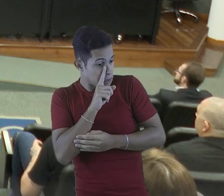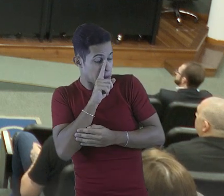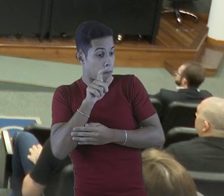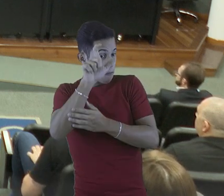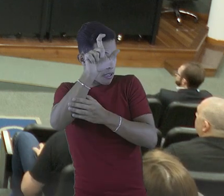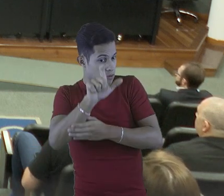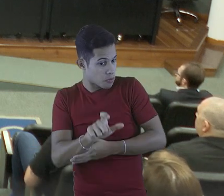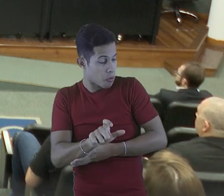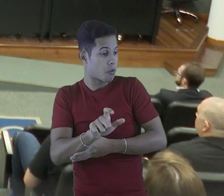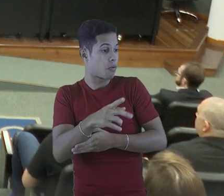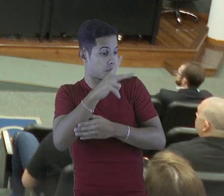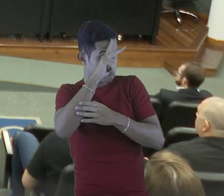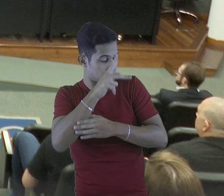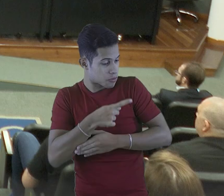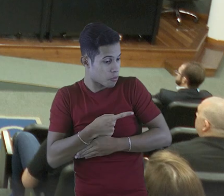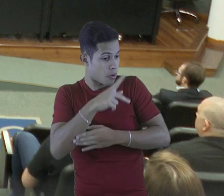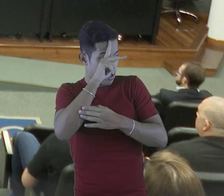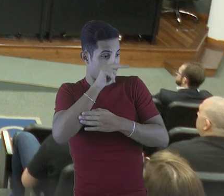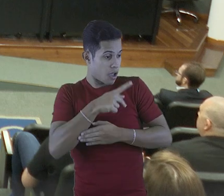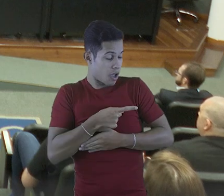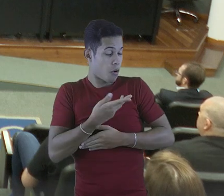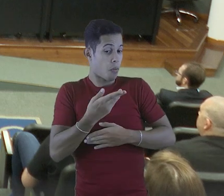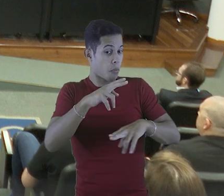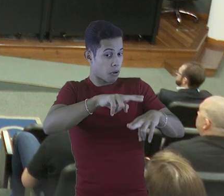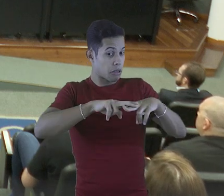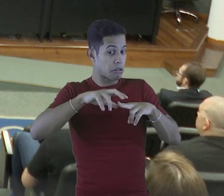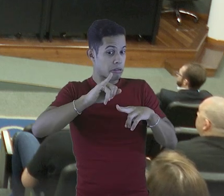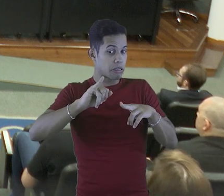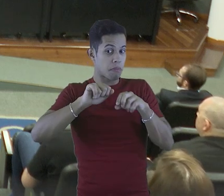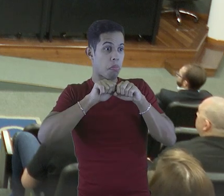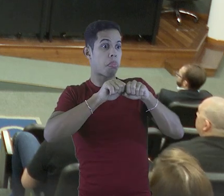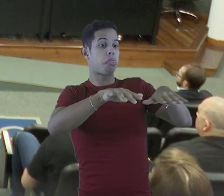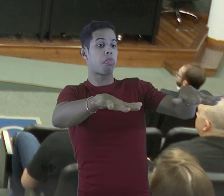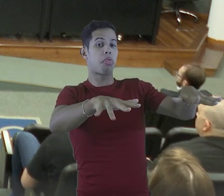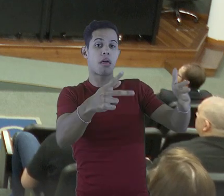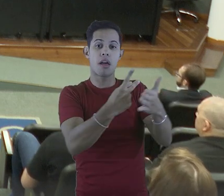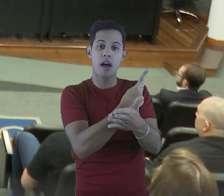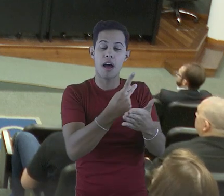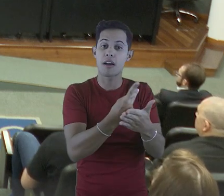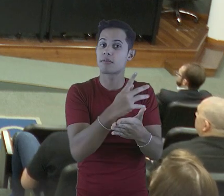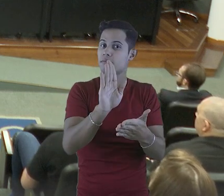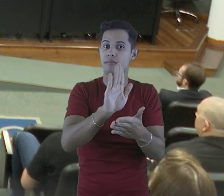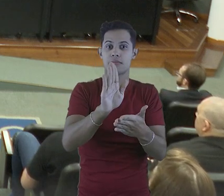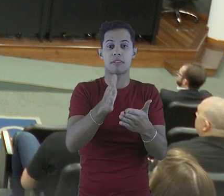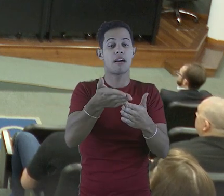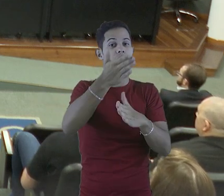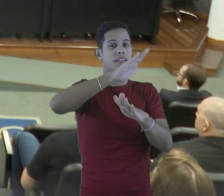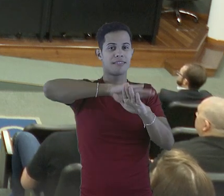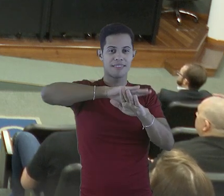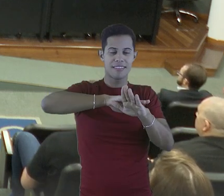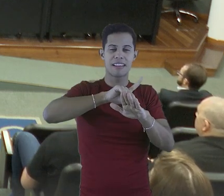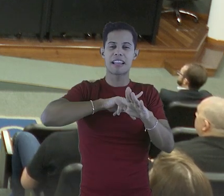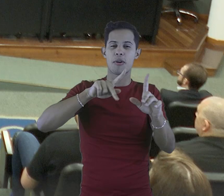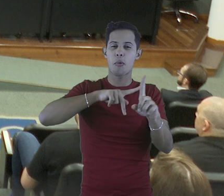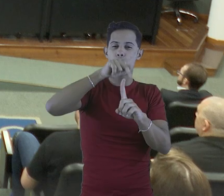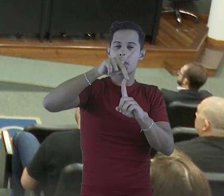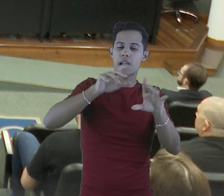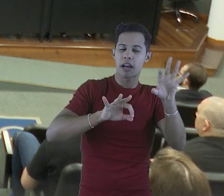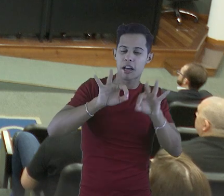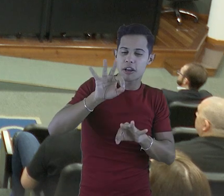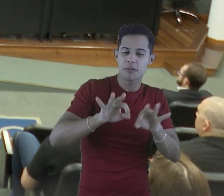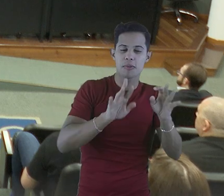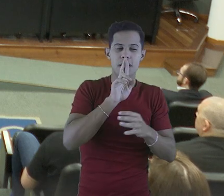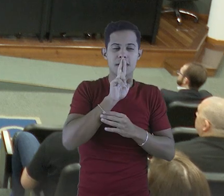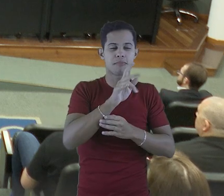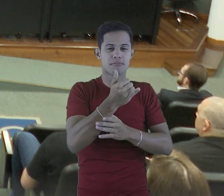físicas então a gente aqui na Assembleia está fazendo a lição de casa se vazar daqui a gente tem como tem um plano de resposta